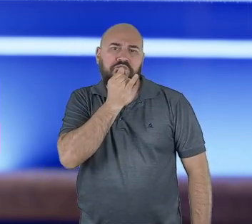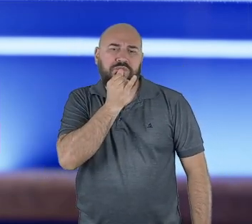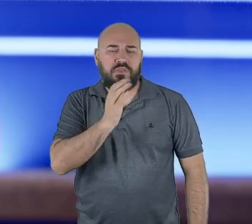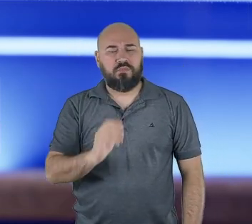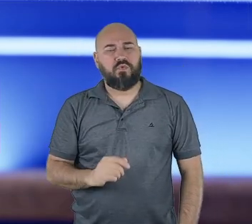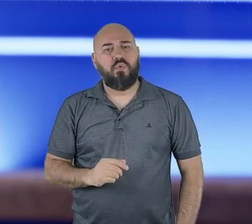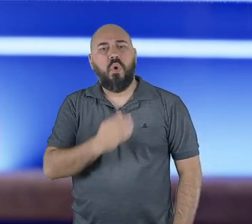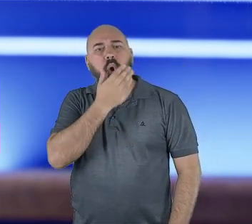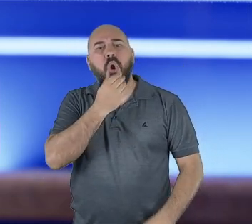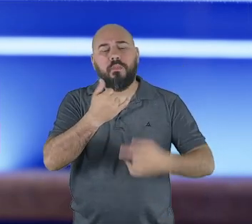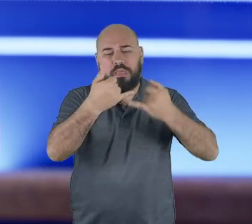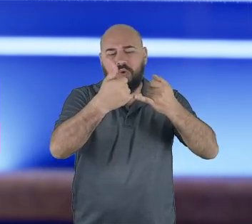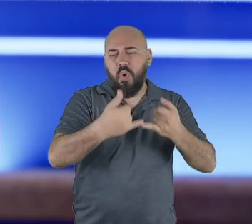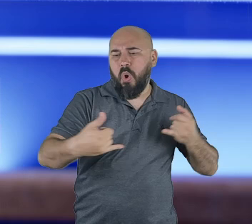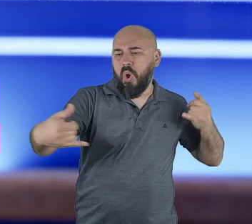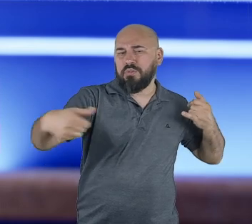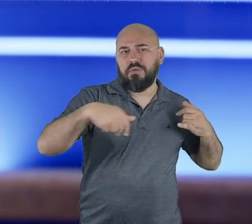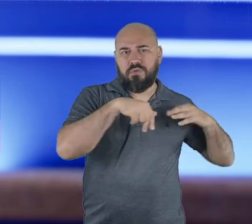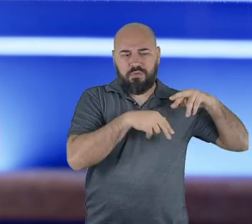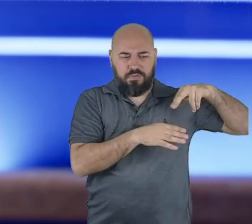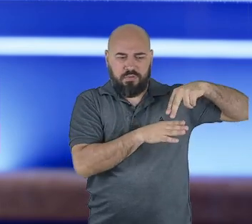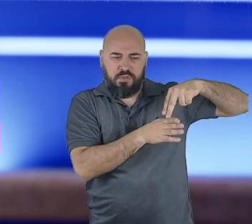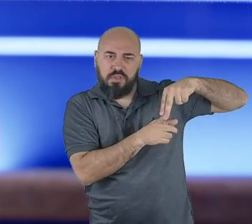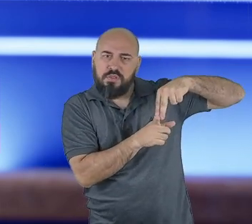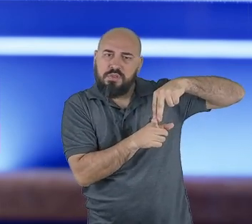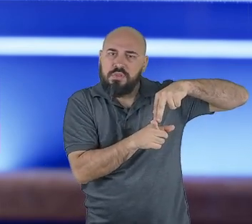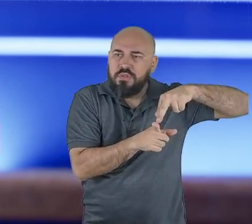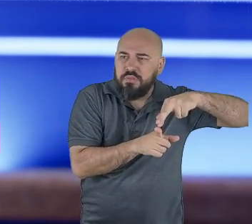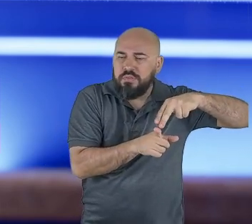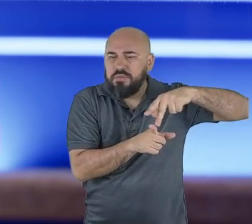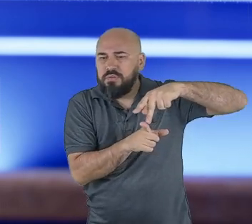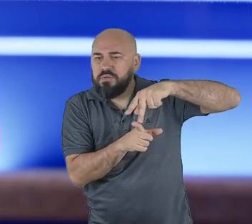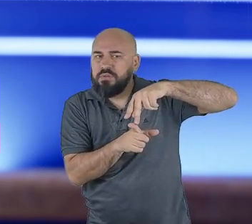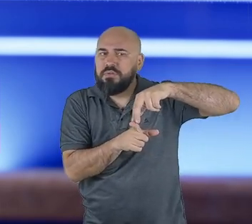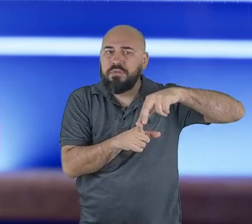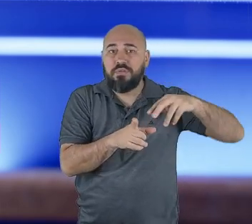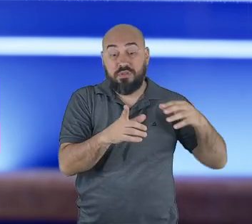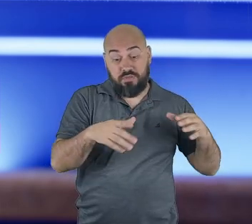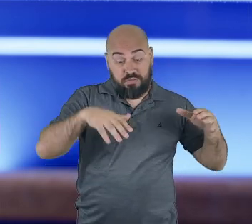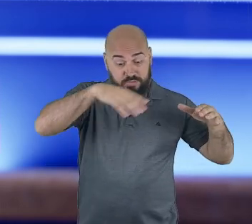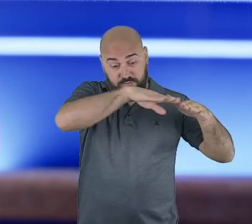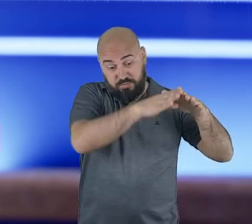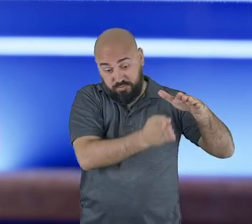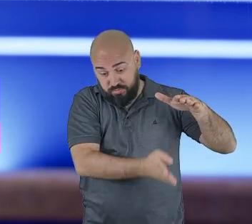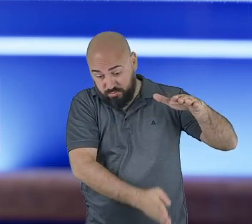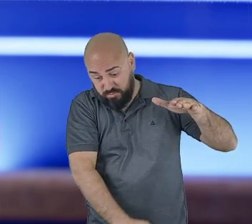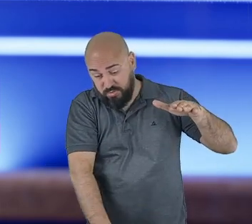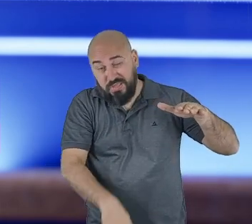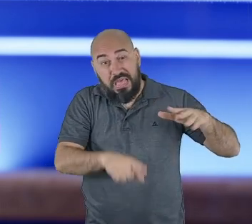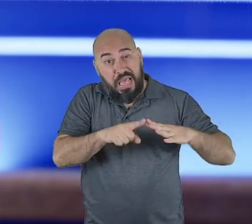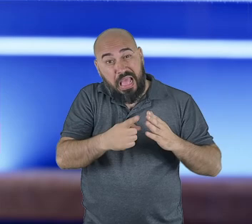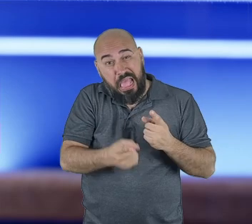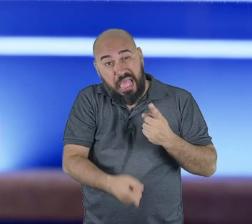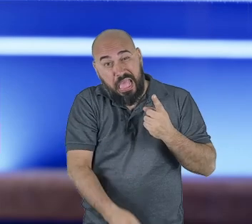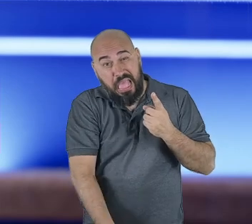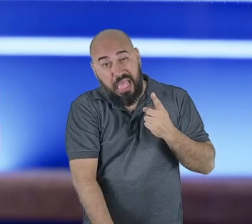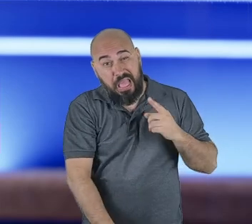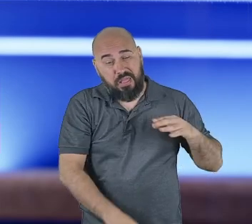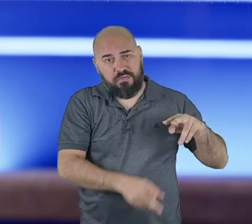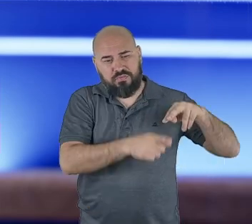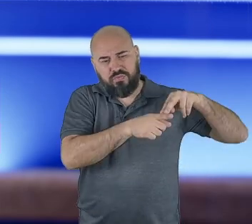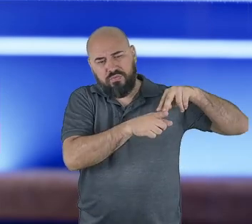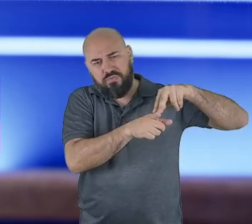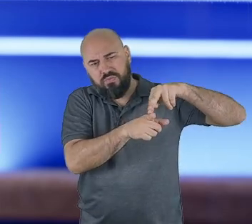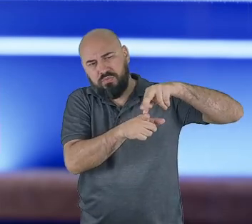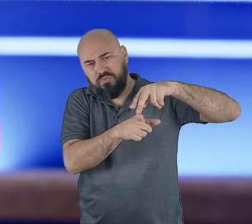uma corda bamba. Todos aplaudiram. Então ele se dirigiu à plateia e perguntou: "Vocês acham que eu posso carregar uma pessoa